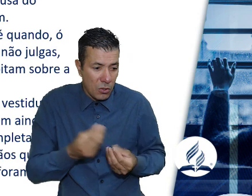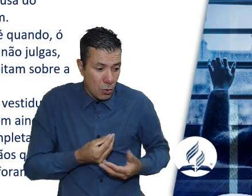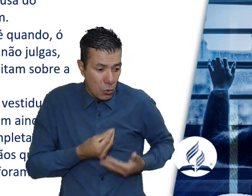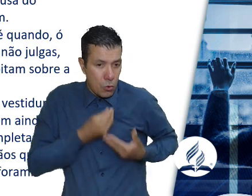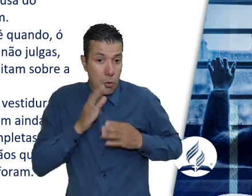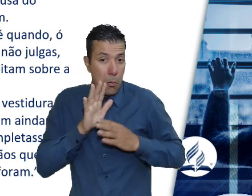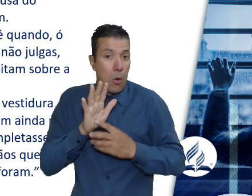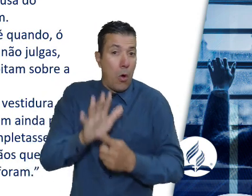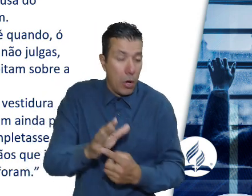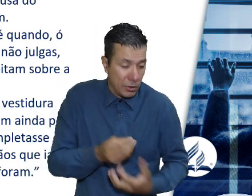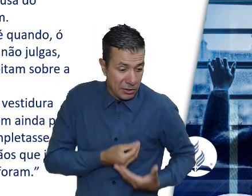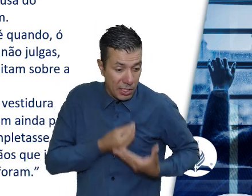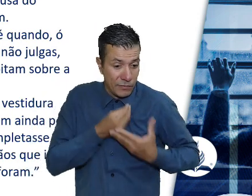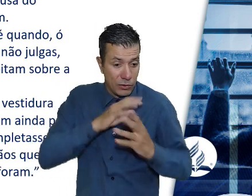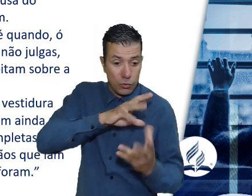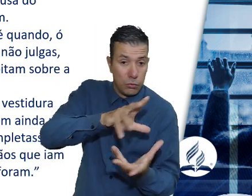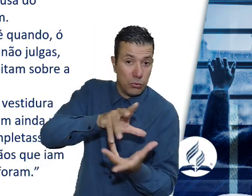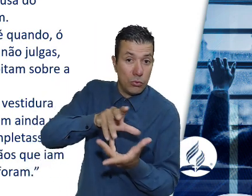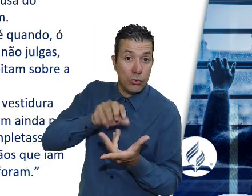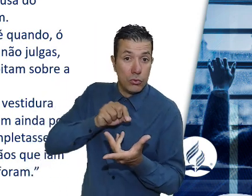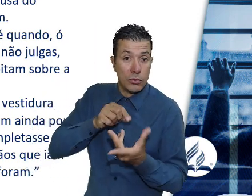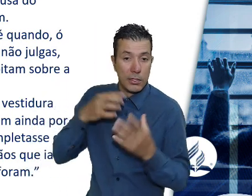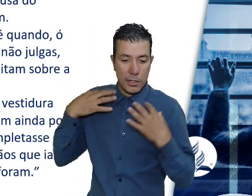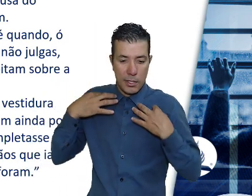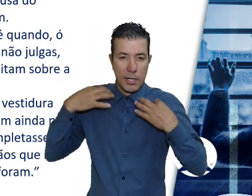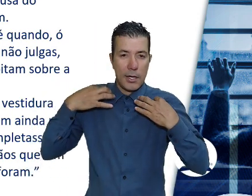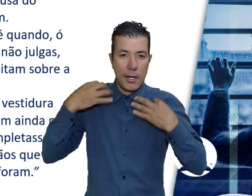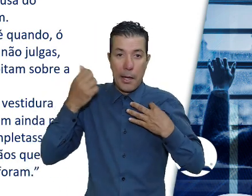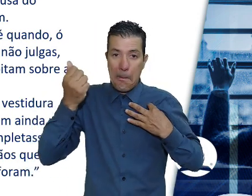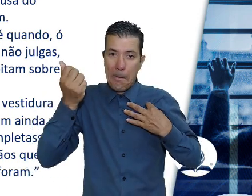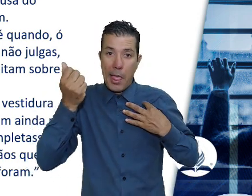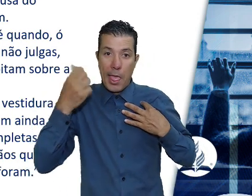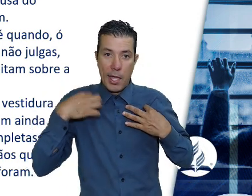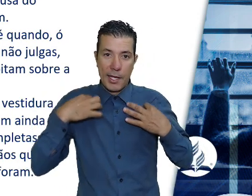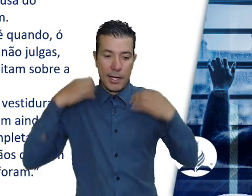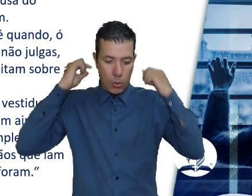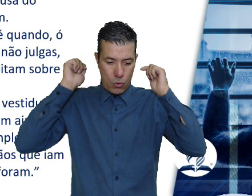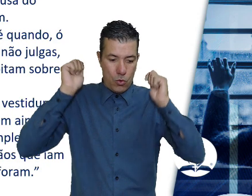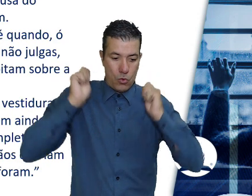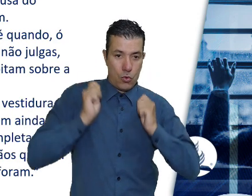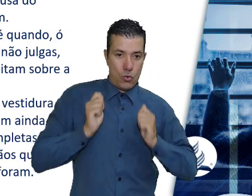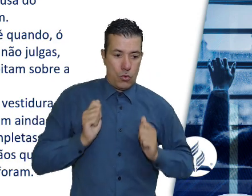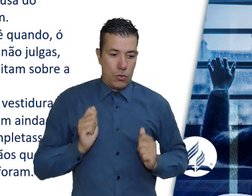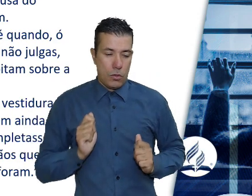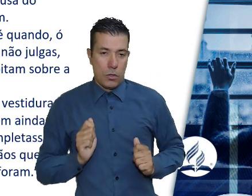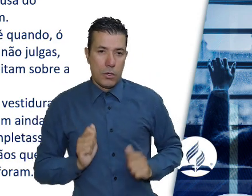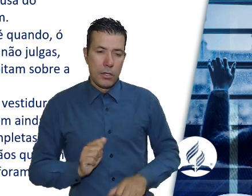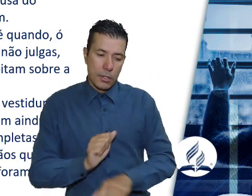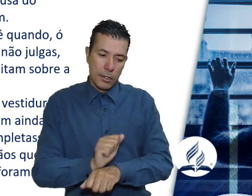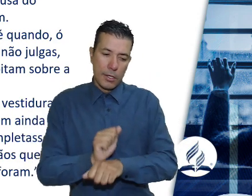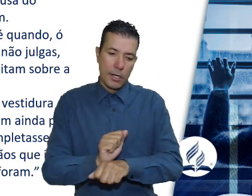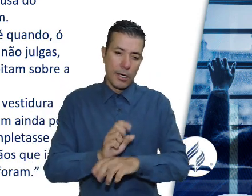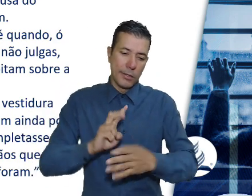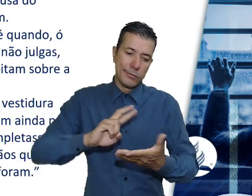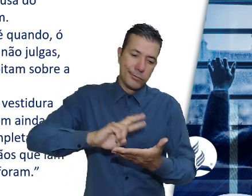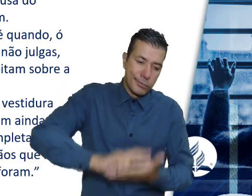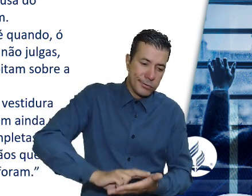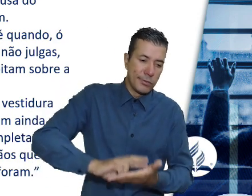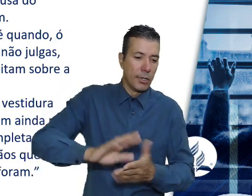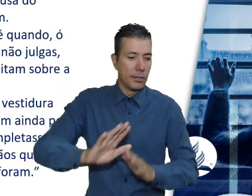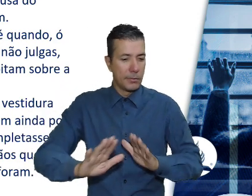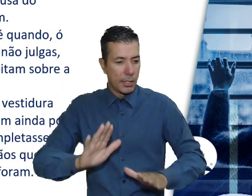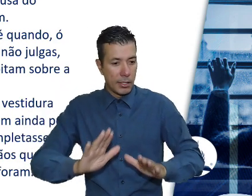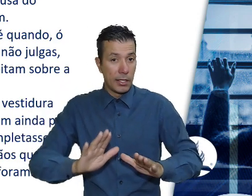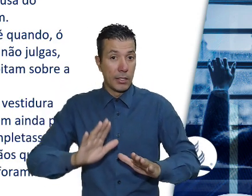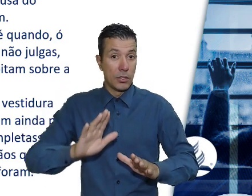a cada um deles foi dada uma vestidura branca, e lhes disseram que repousassem ainda por pouco tempo, até que também